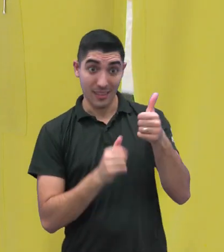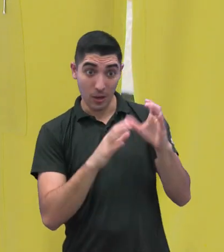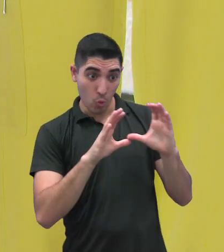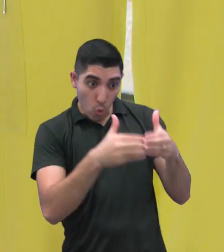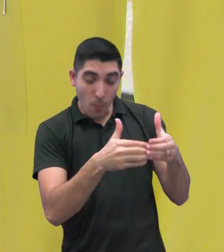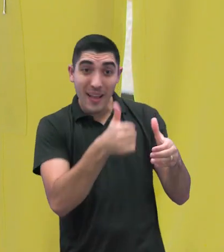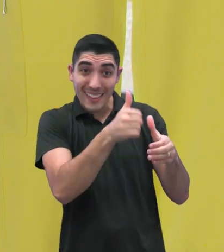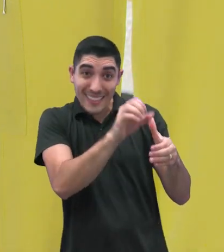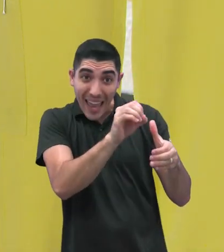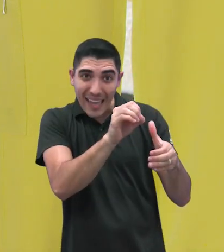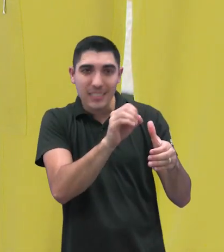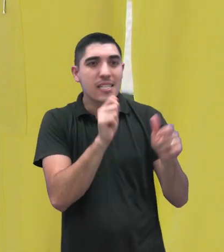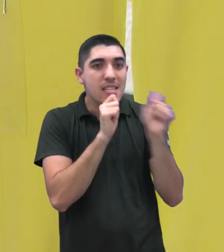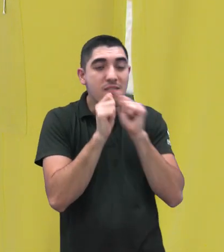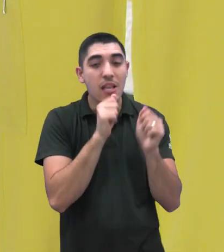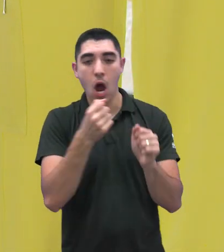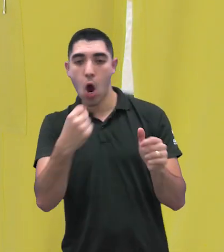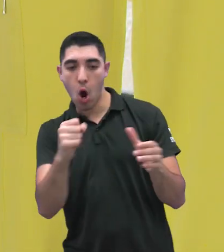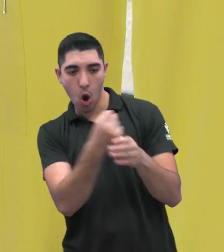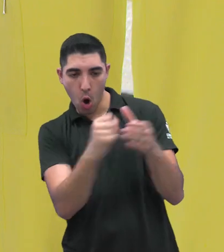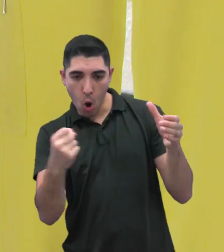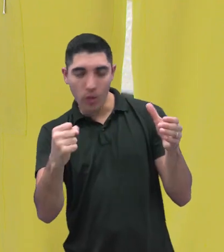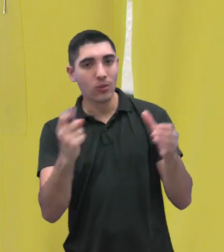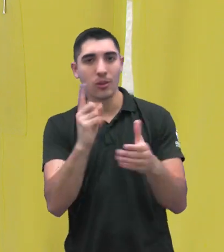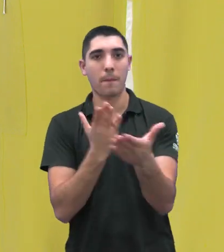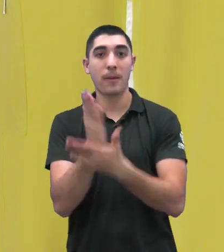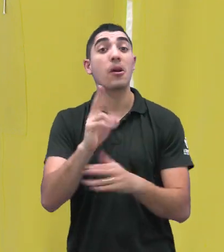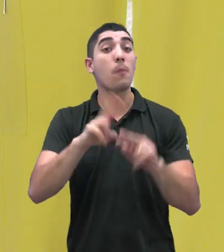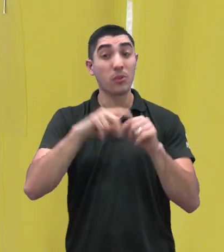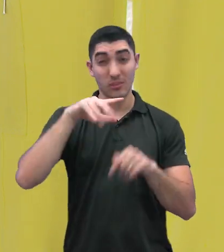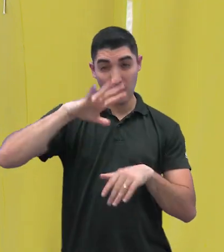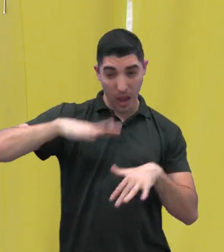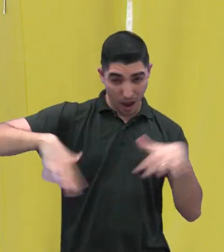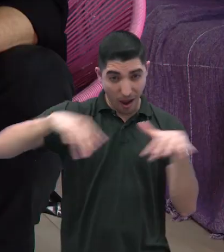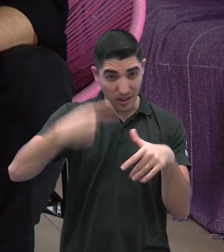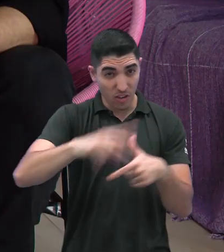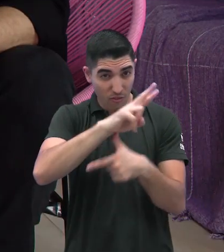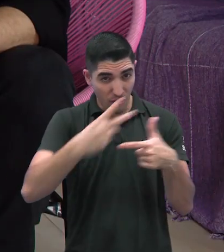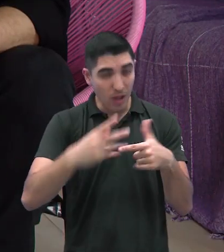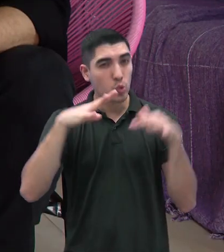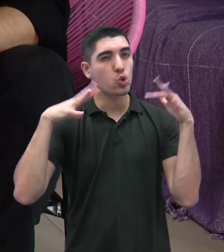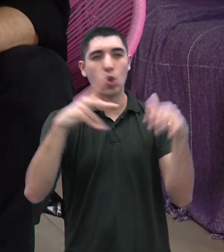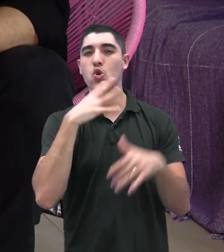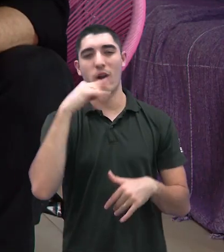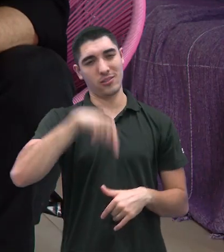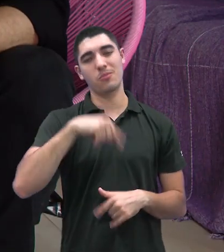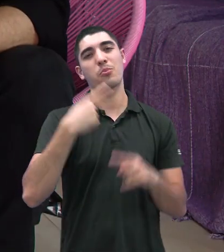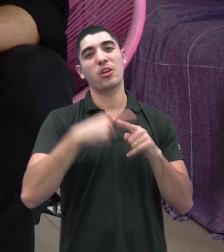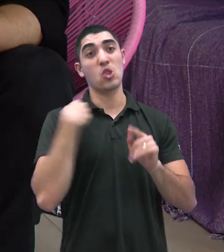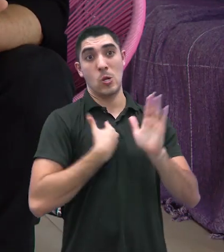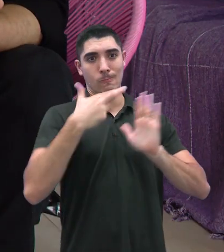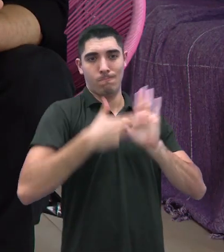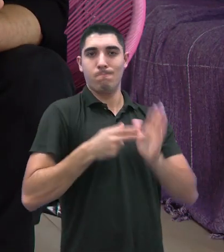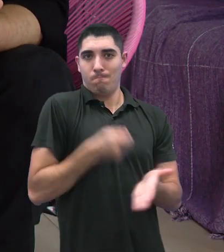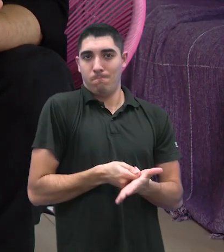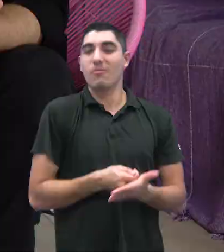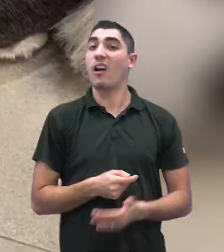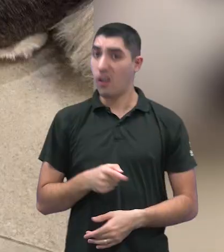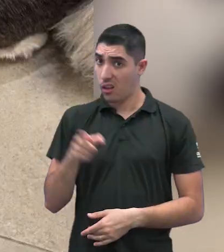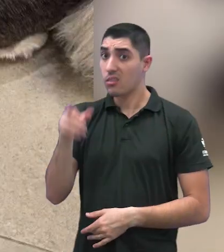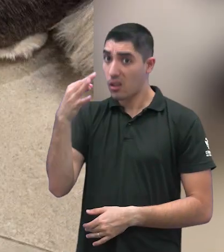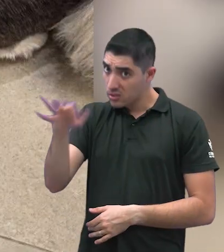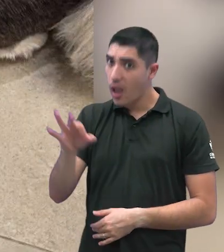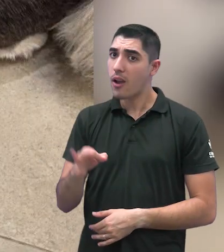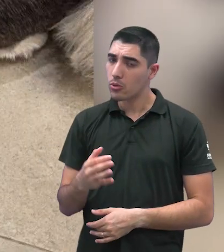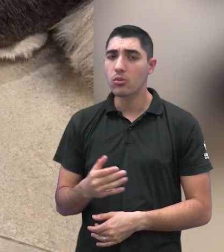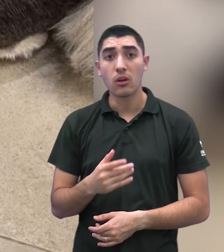que Inclusive, o nosso projeto é bem conhecido aqui no Vale por a gente ser bem chato. Pela rigidez. Não é chatice, né, gente? Na verdade, são cuidados necessários, porque